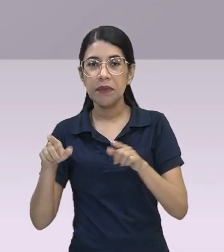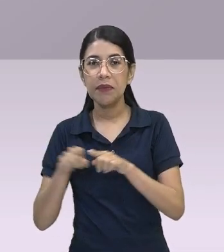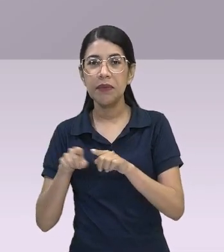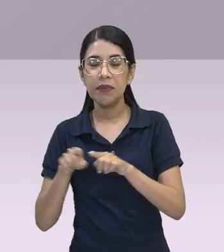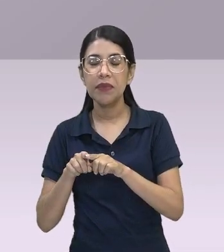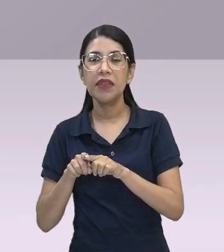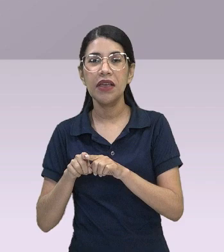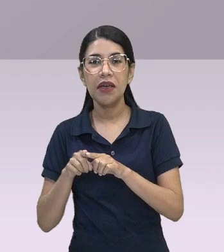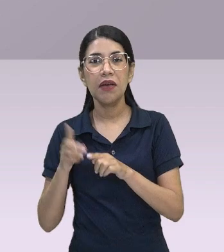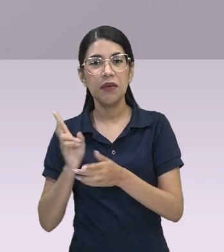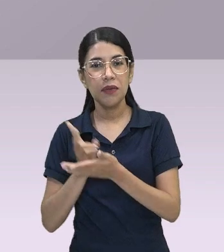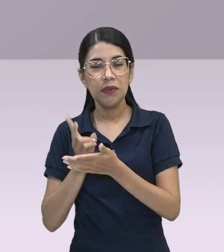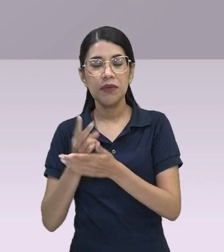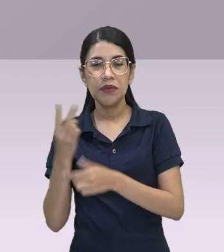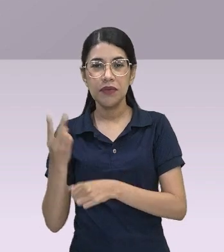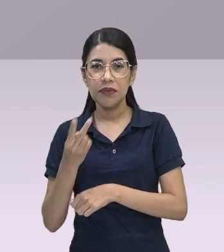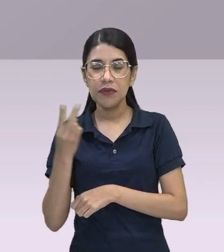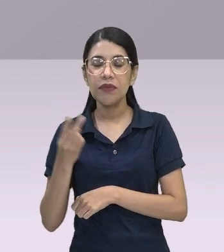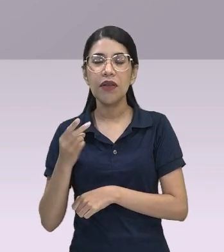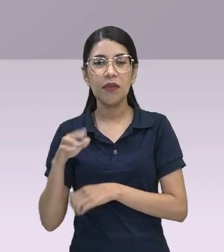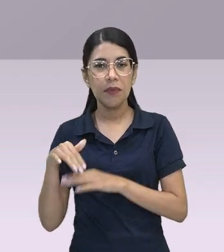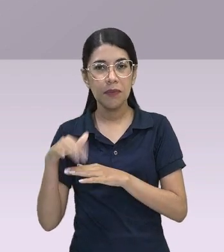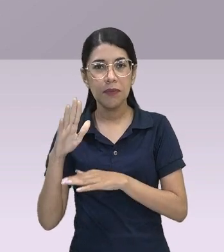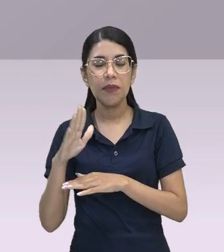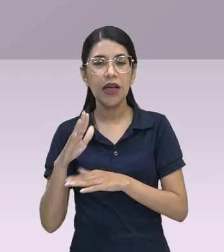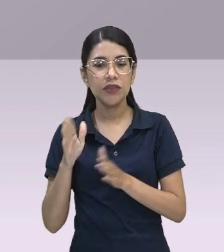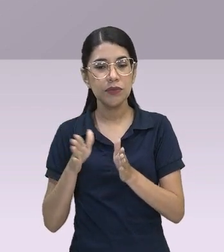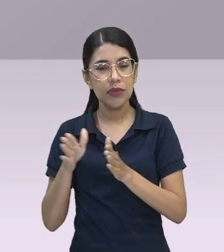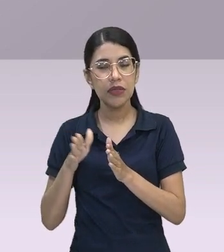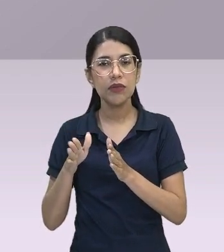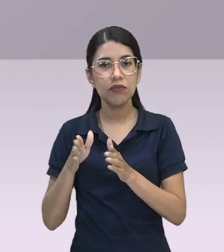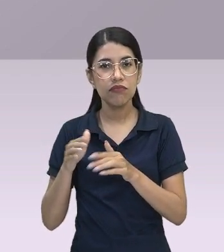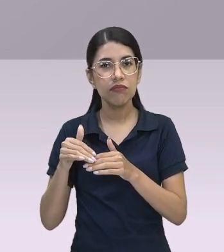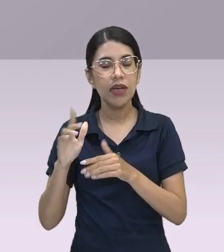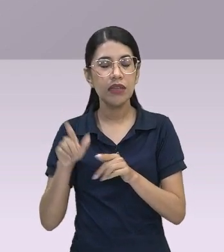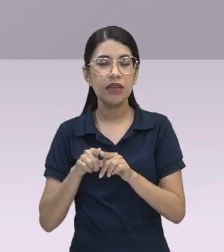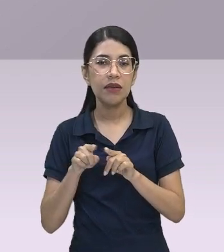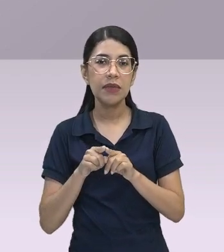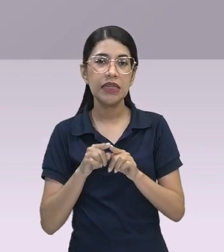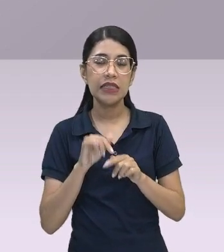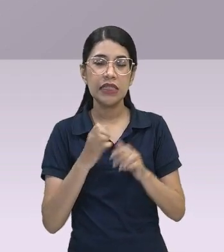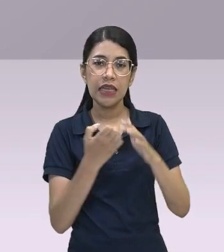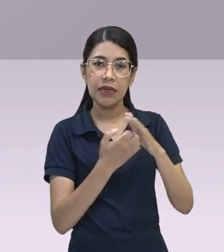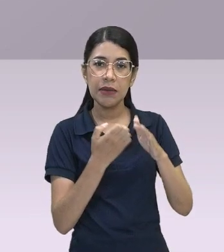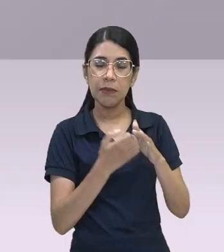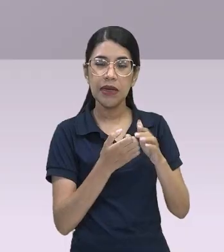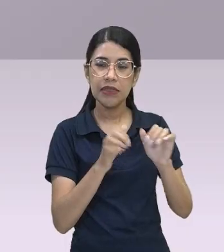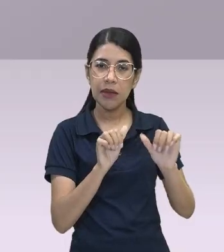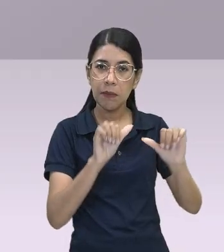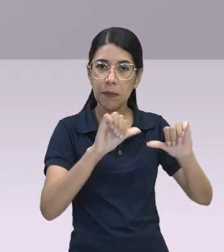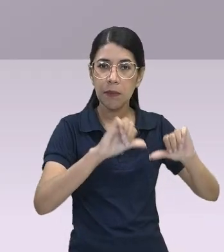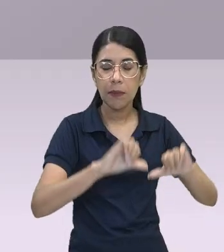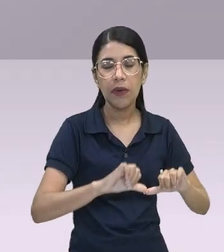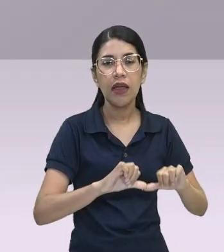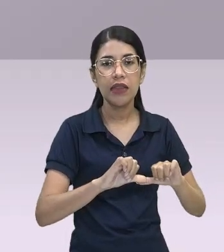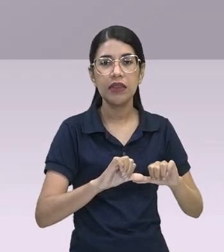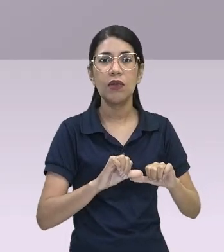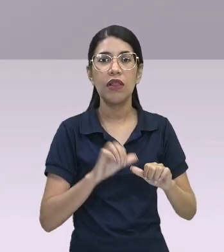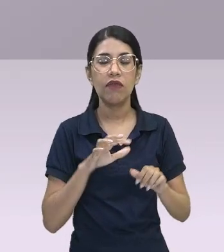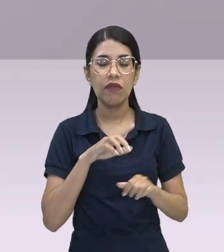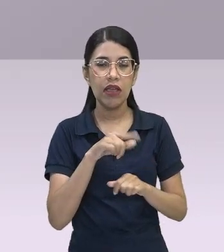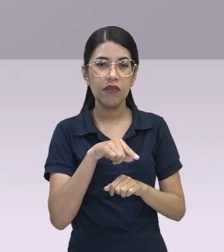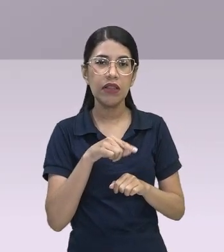aquele preço baixo por mais tempo. Quando a empresa menor quebra, o que o truste faz? Ele engole essa empresa e